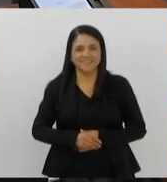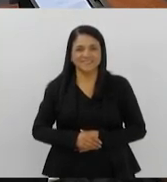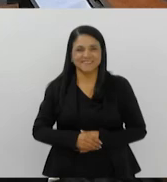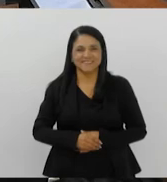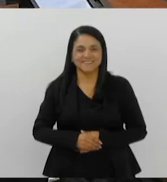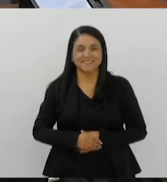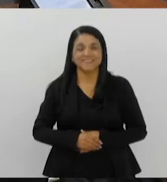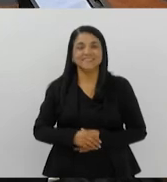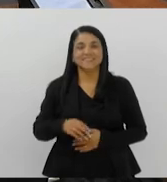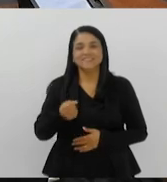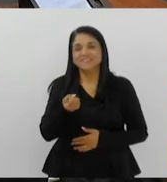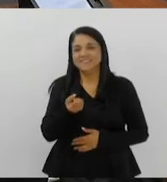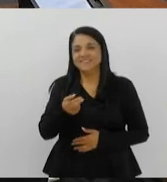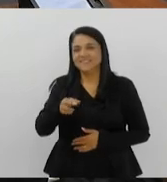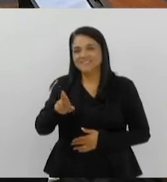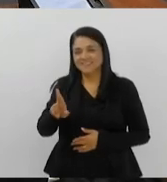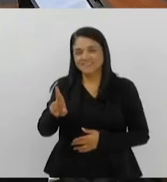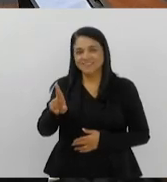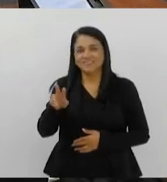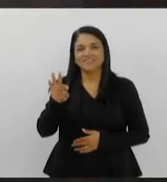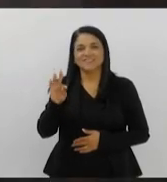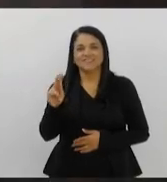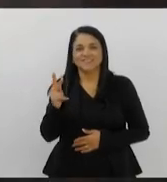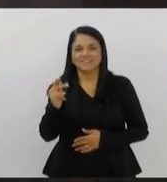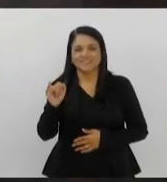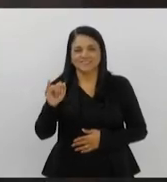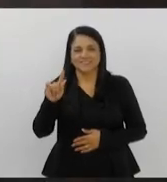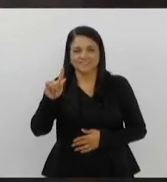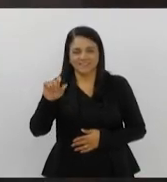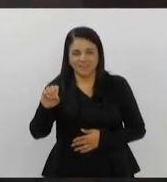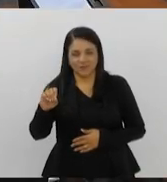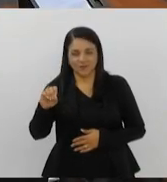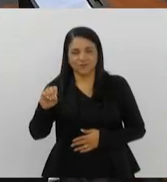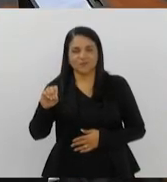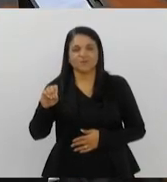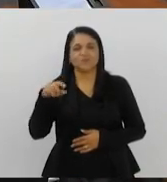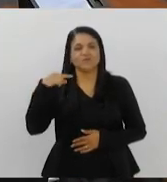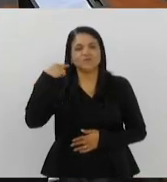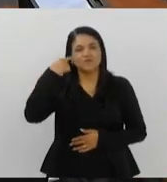senhor Dr Thiago Batista advogado